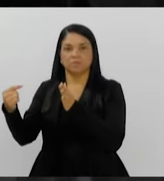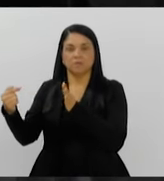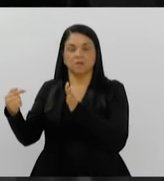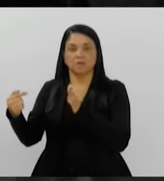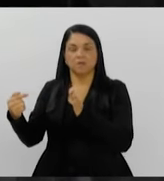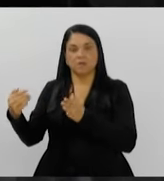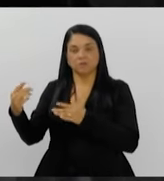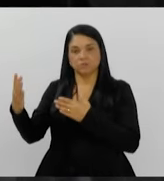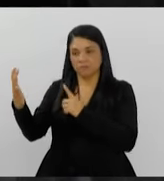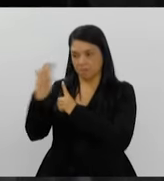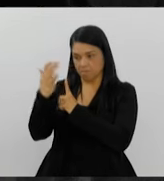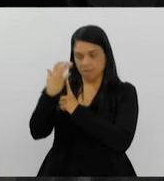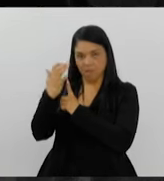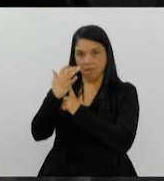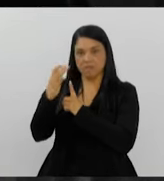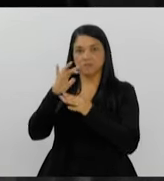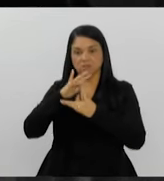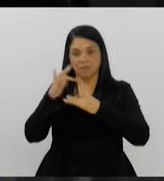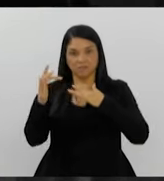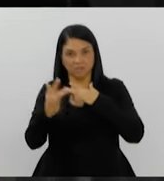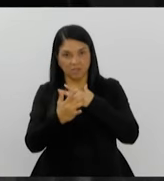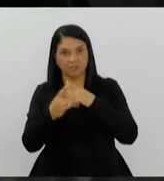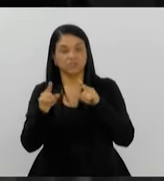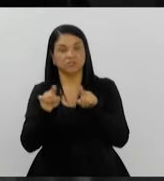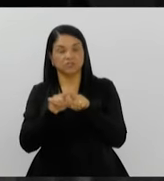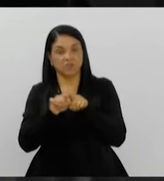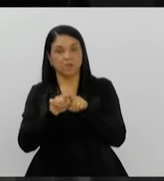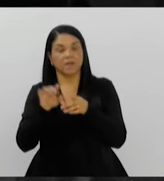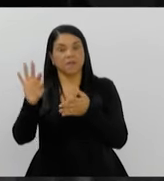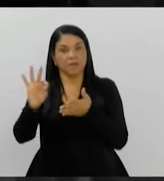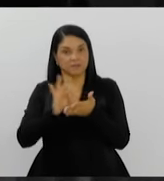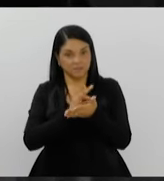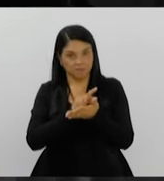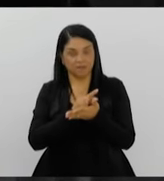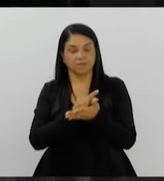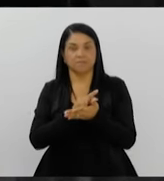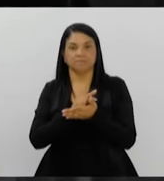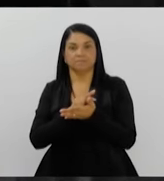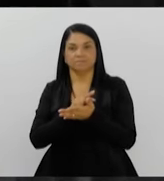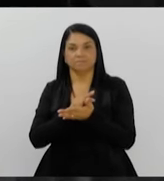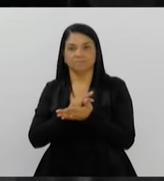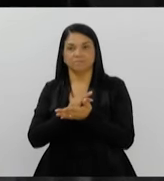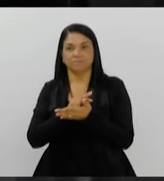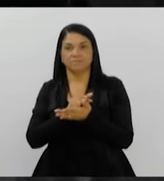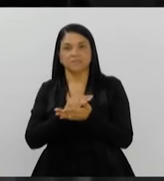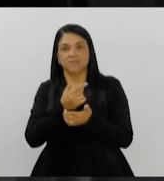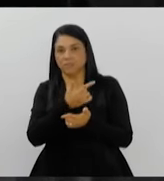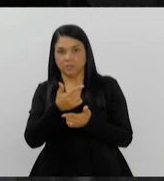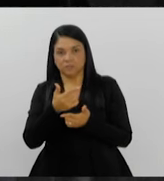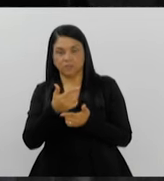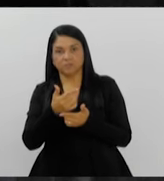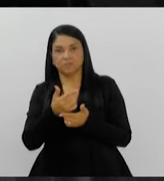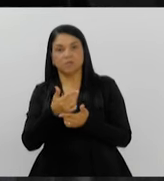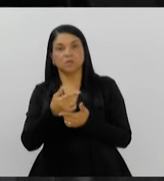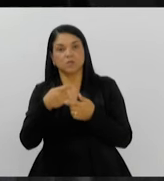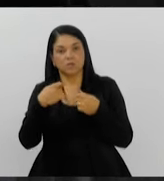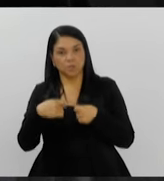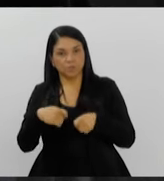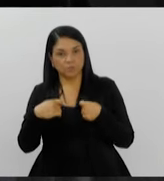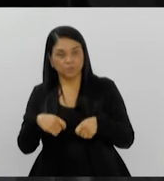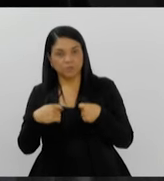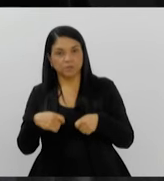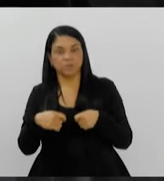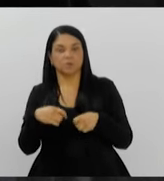instante nas redes sociais de forma anônima e de forma assinada eu preciso submeter isso não às autoridades não somente às